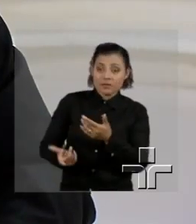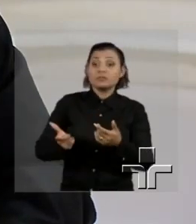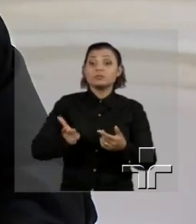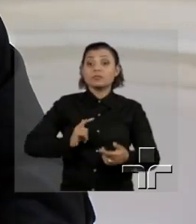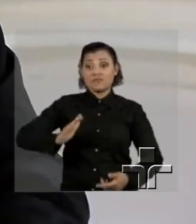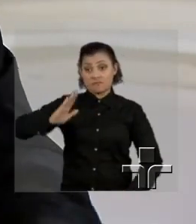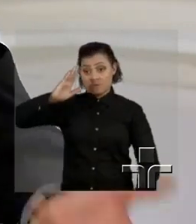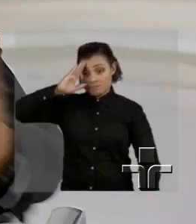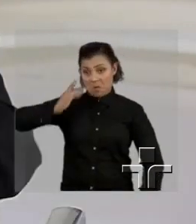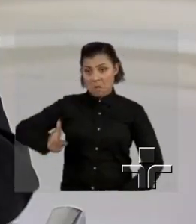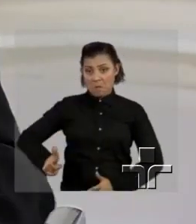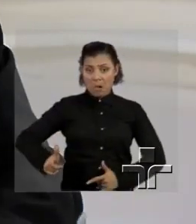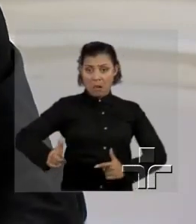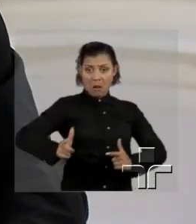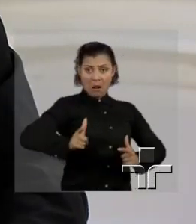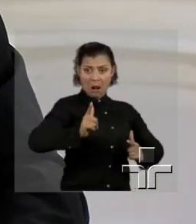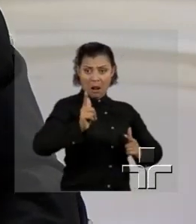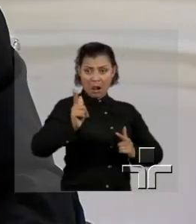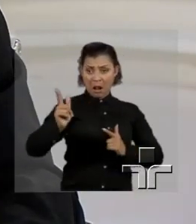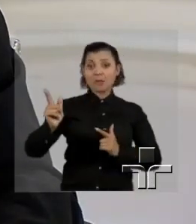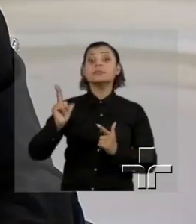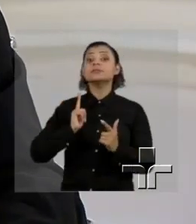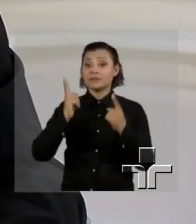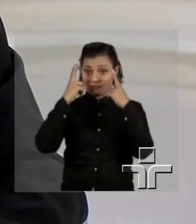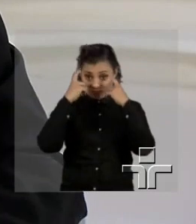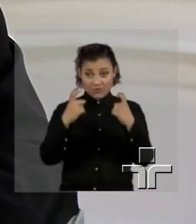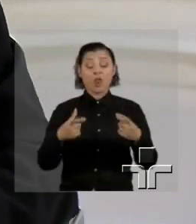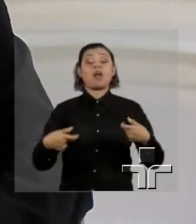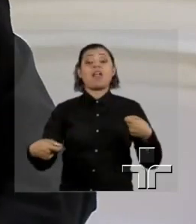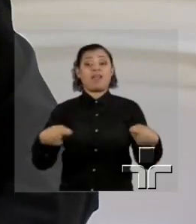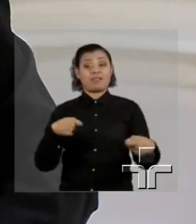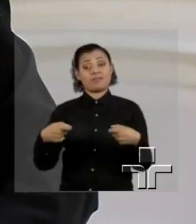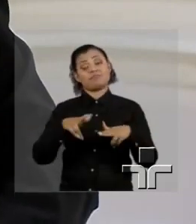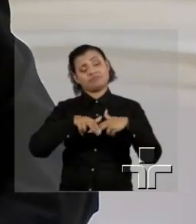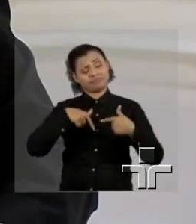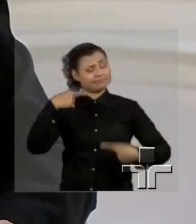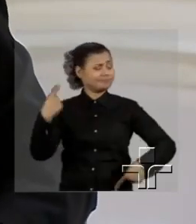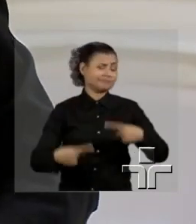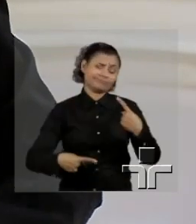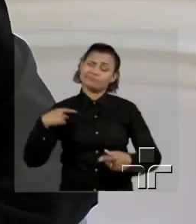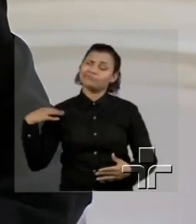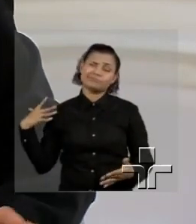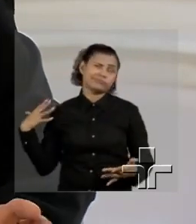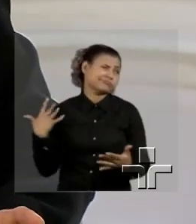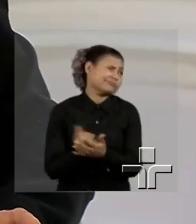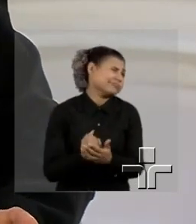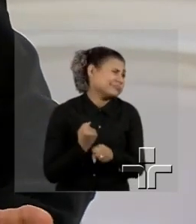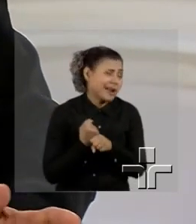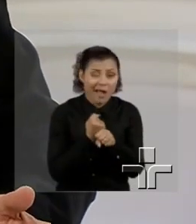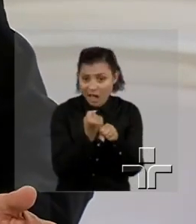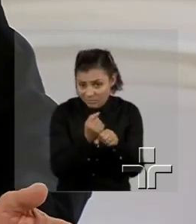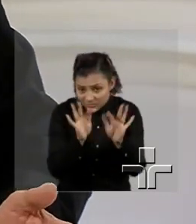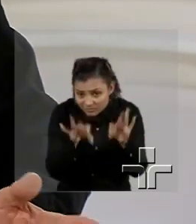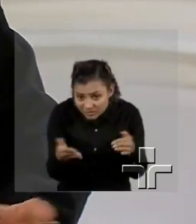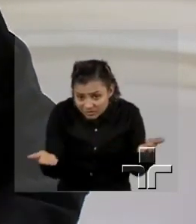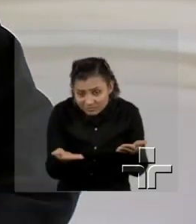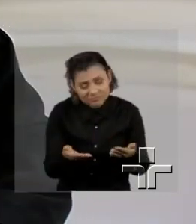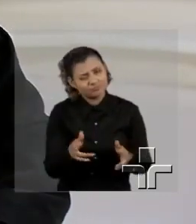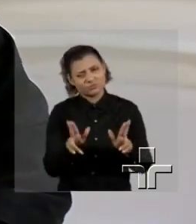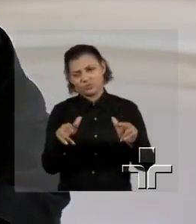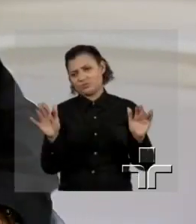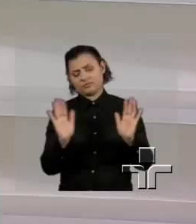né? Charles de Gaulle, o Eisenhower. Eles foram eleitos. Mais eleitos. Foram eleitos. Sim, eleitos. Sim, mas eu estou falando do protagonismo. Por quê? Porque aquilo